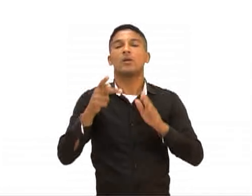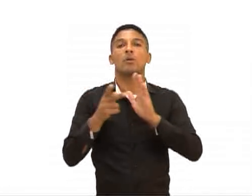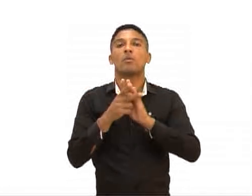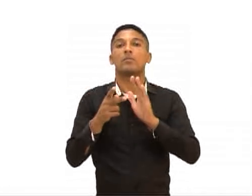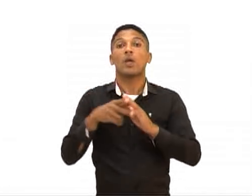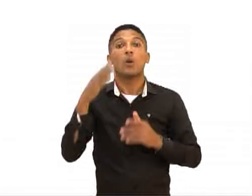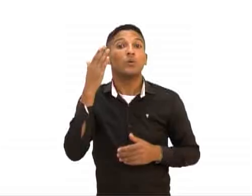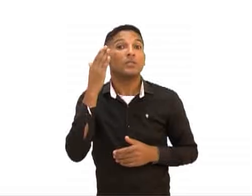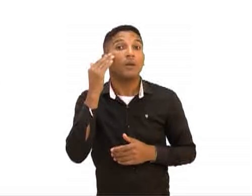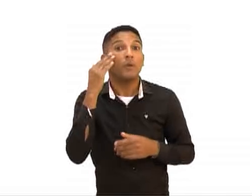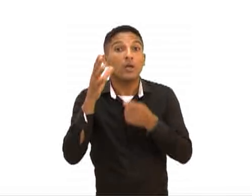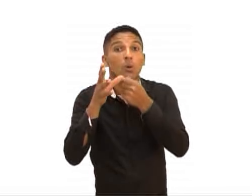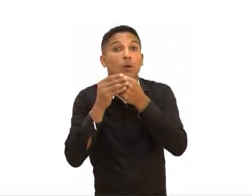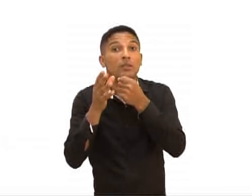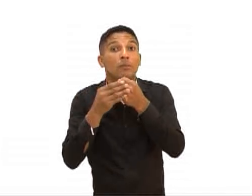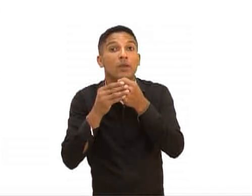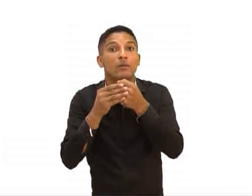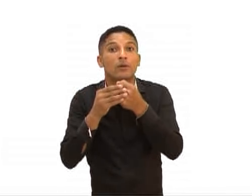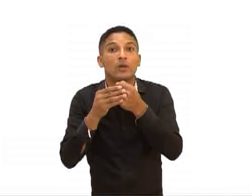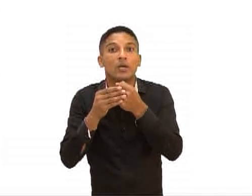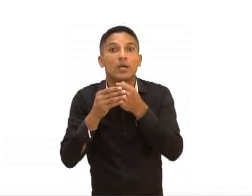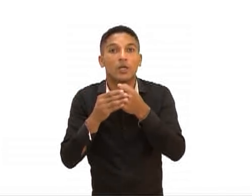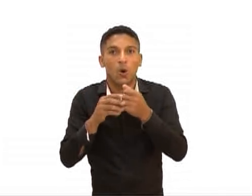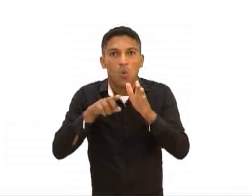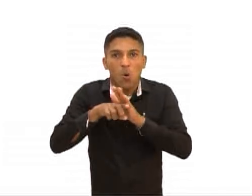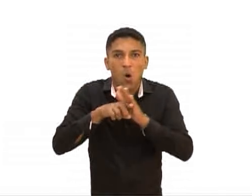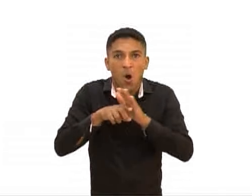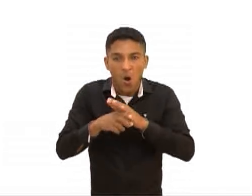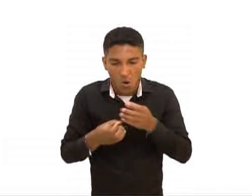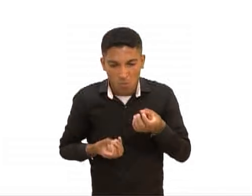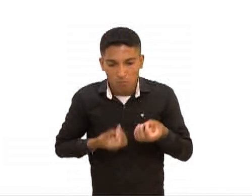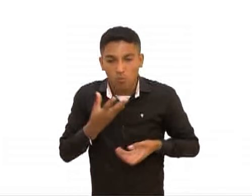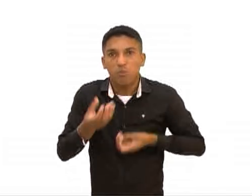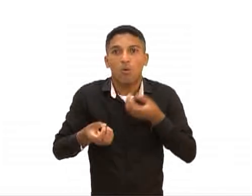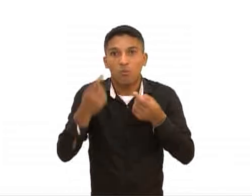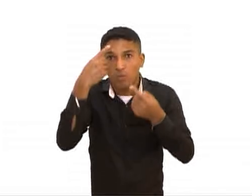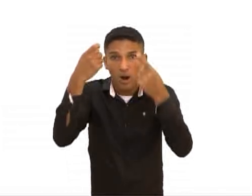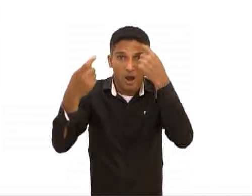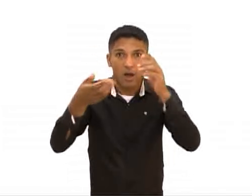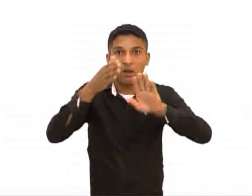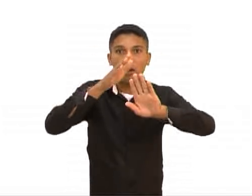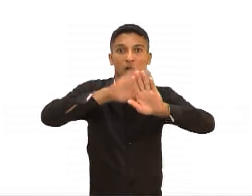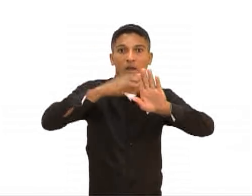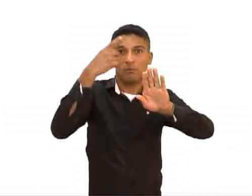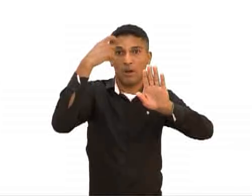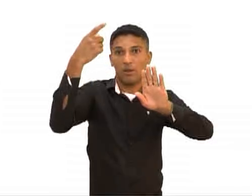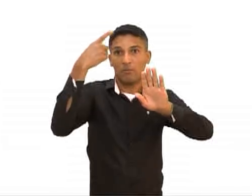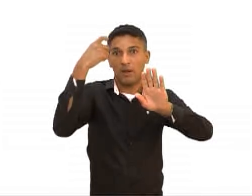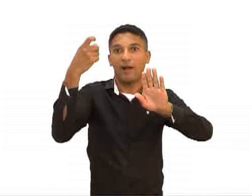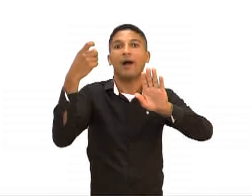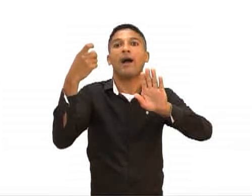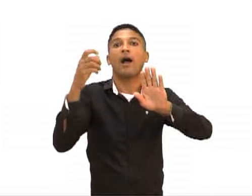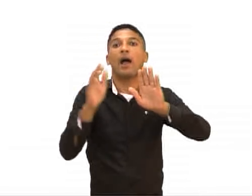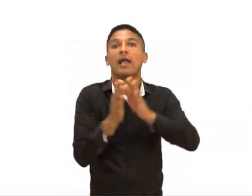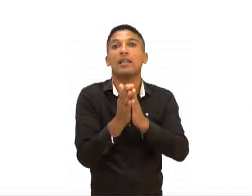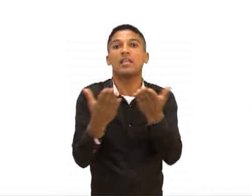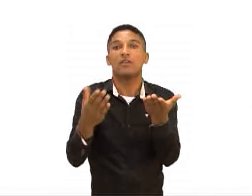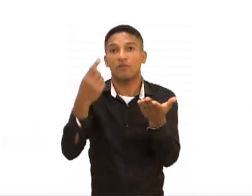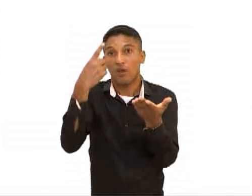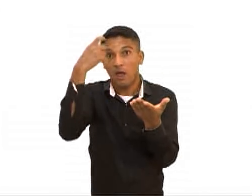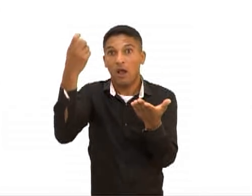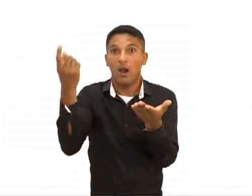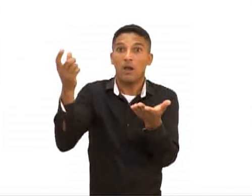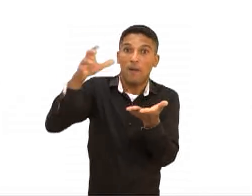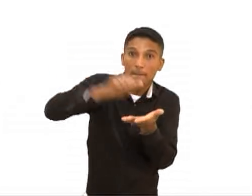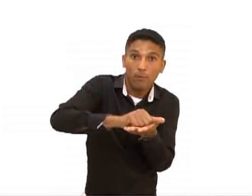historicamente construídos, são passados de geração em geração graças aos registros contidos nos livros. Assim,